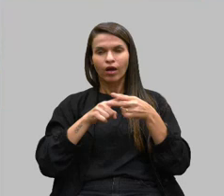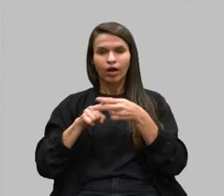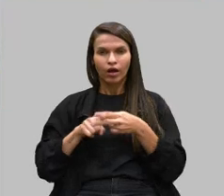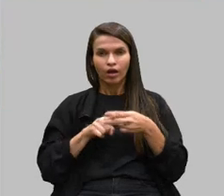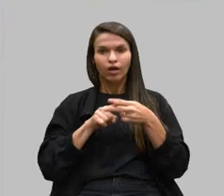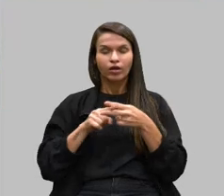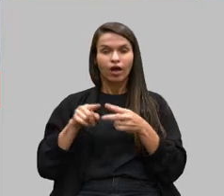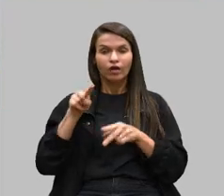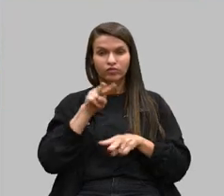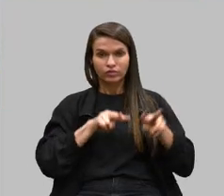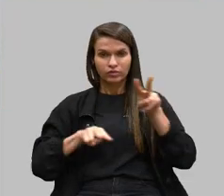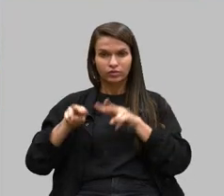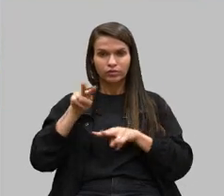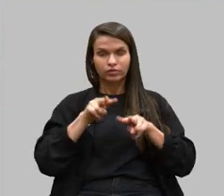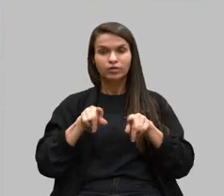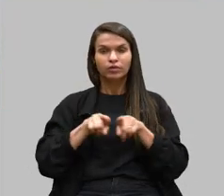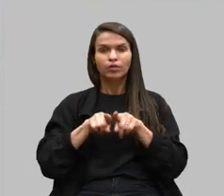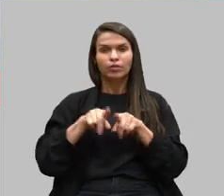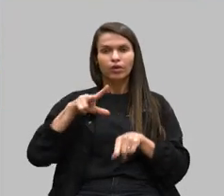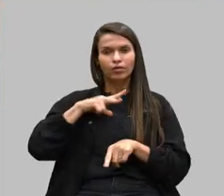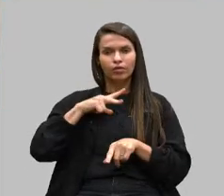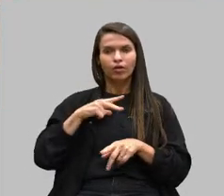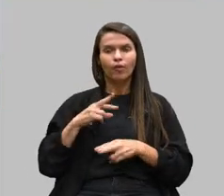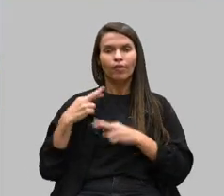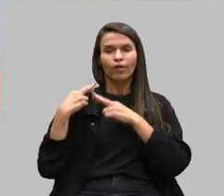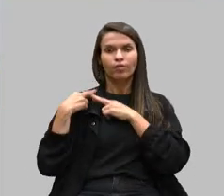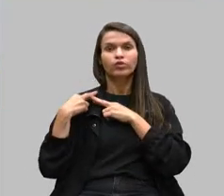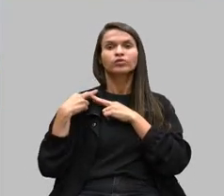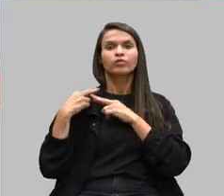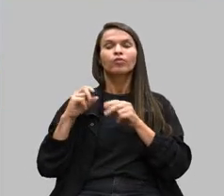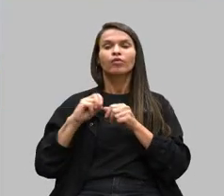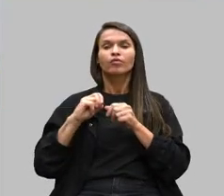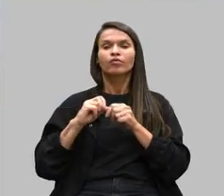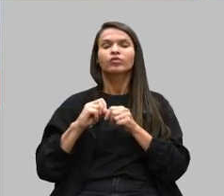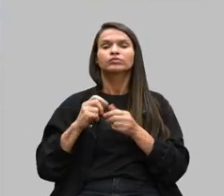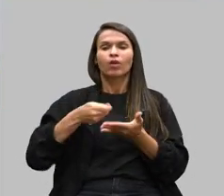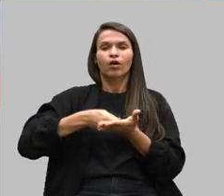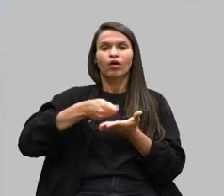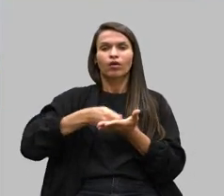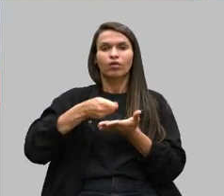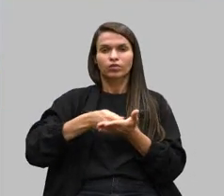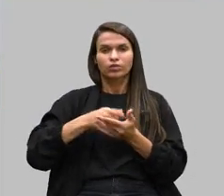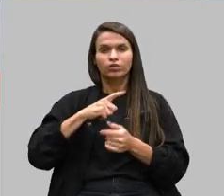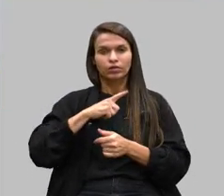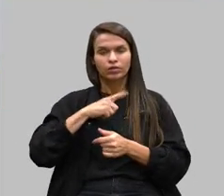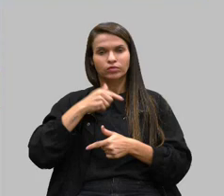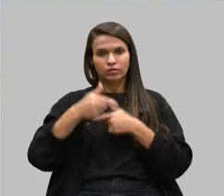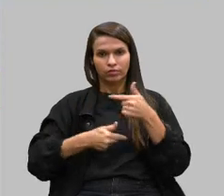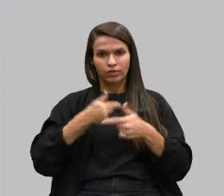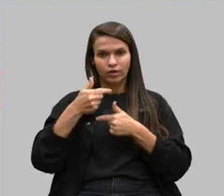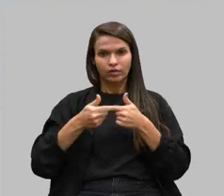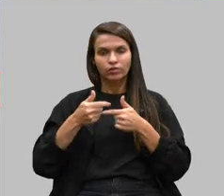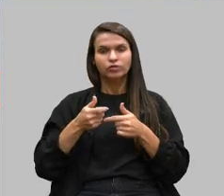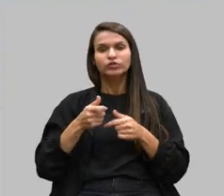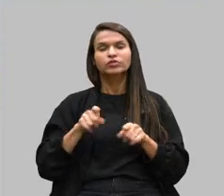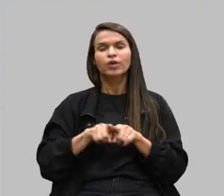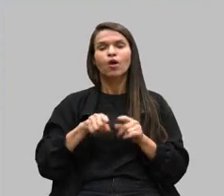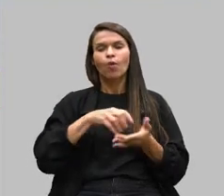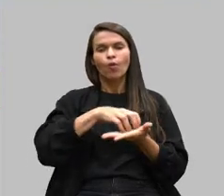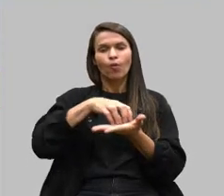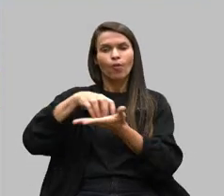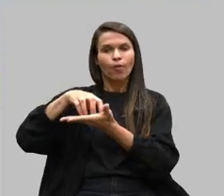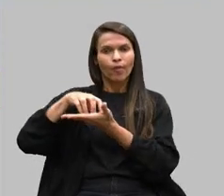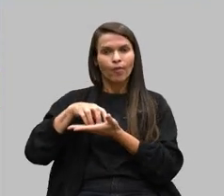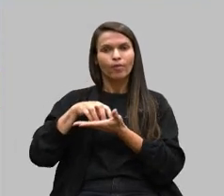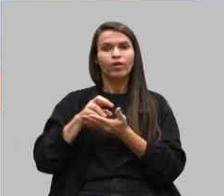fiscalização e o privado que é o responsável por executar as obrigações ali previstas e paralelo todas as entidades representativas